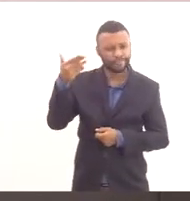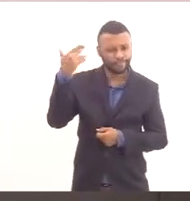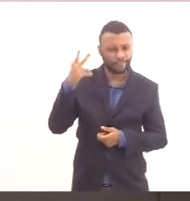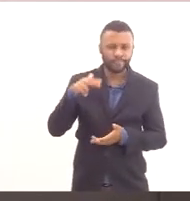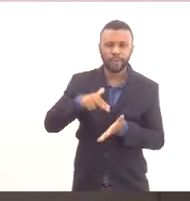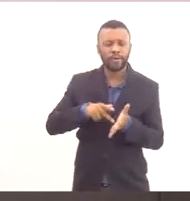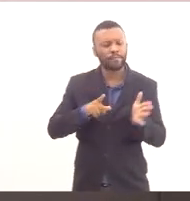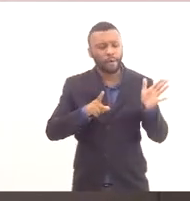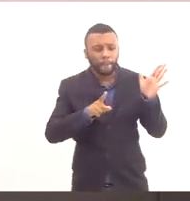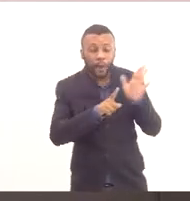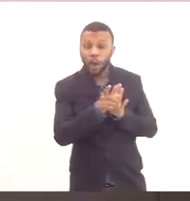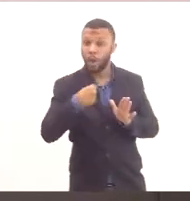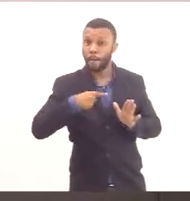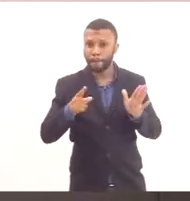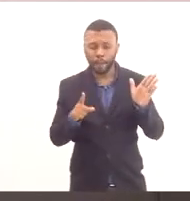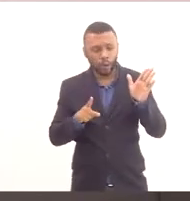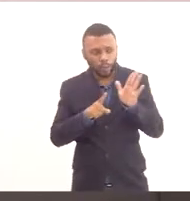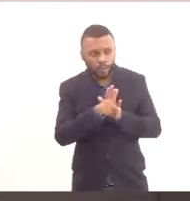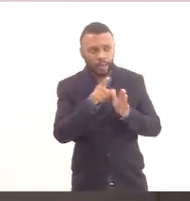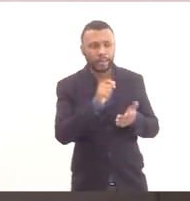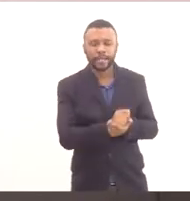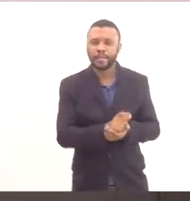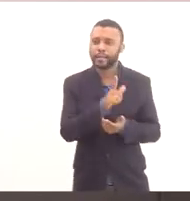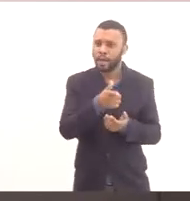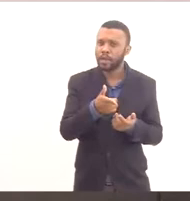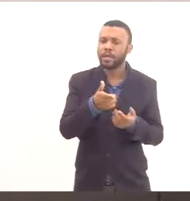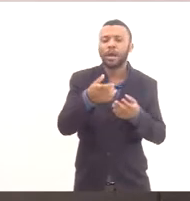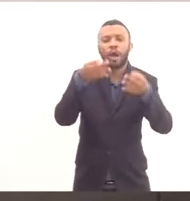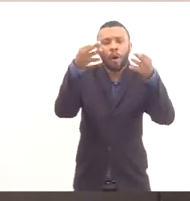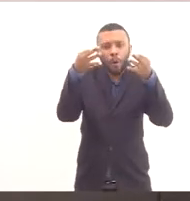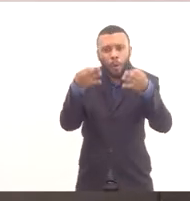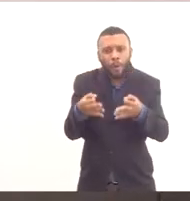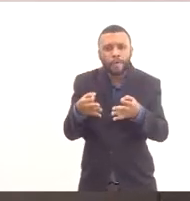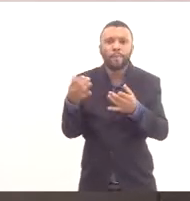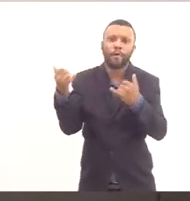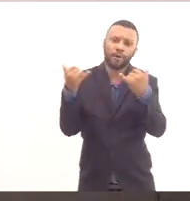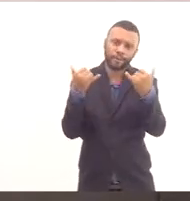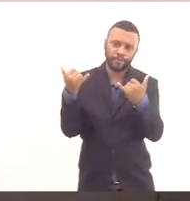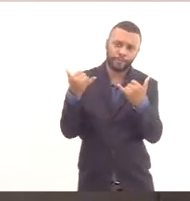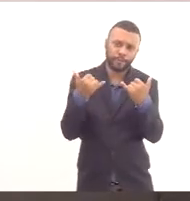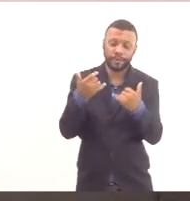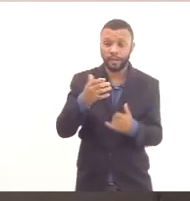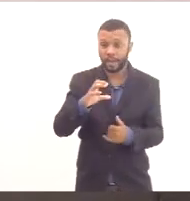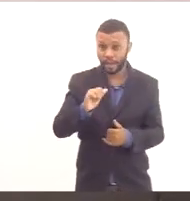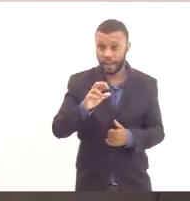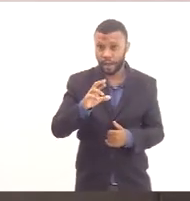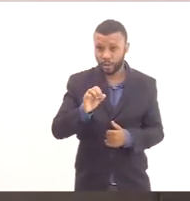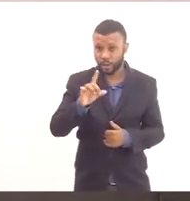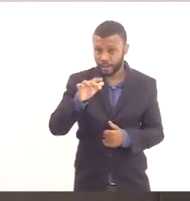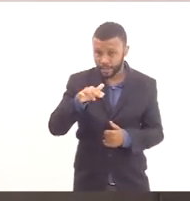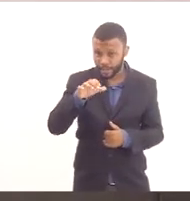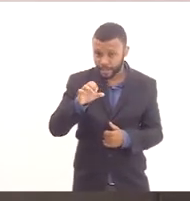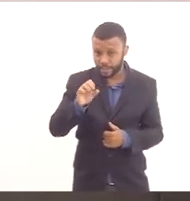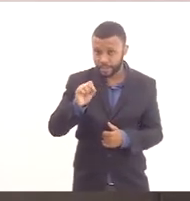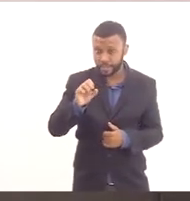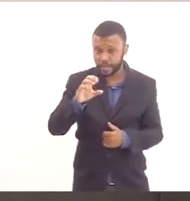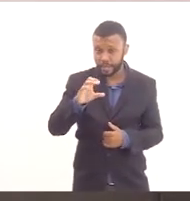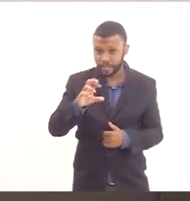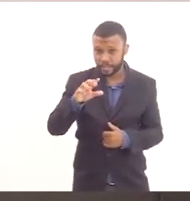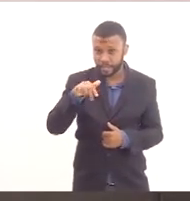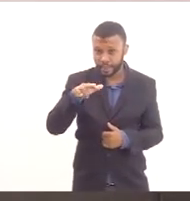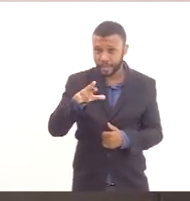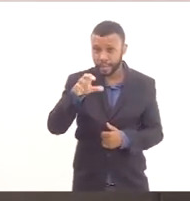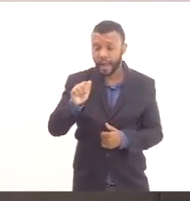foi indagado por mim e ele ratificou a informação dizendo que a senhora Caroline Cerqueira é coordenadora